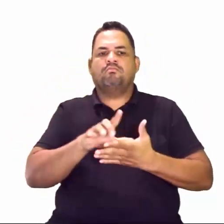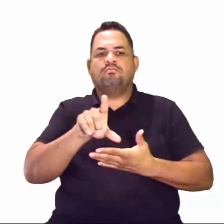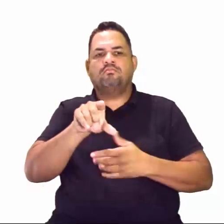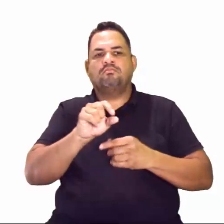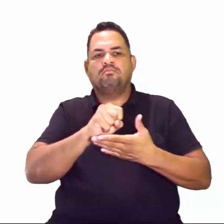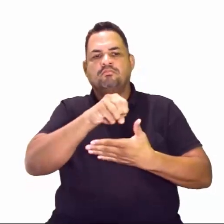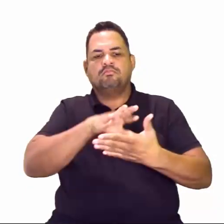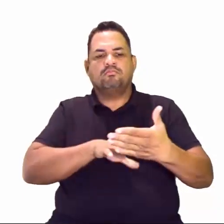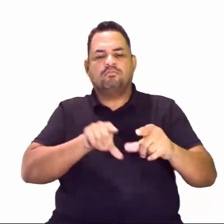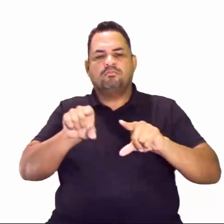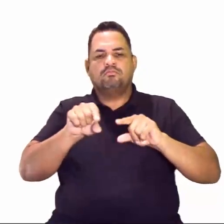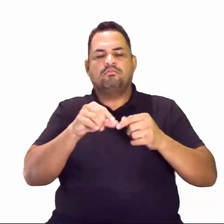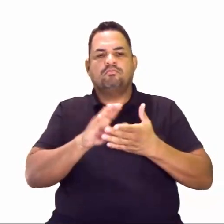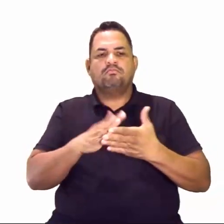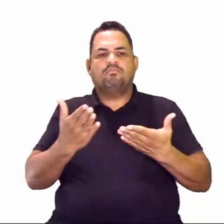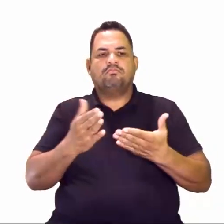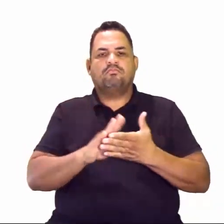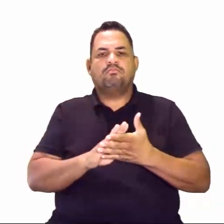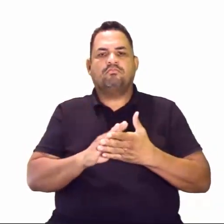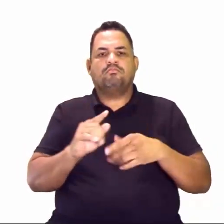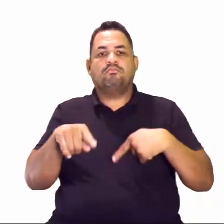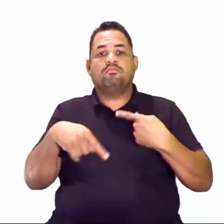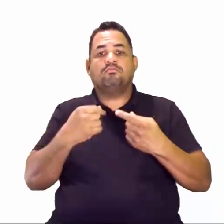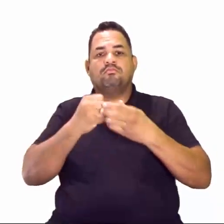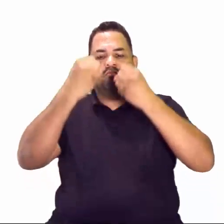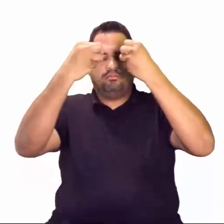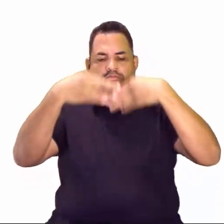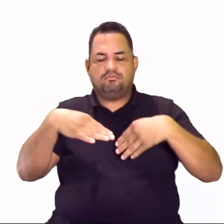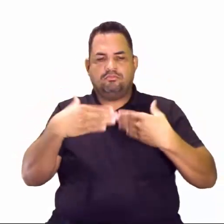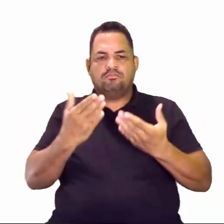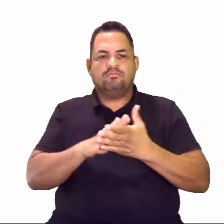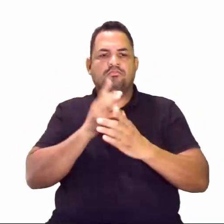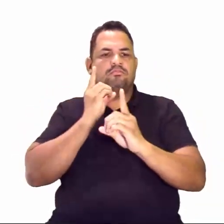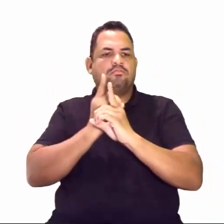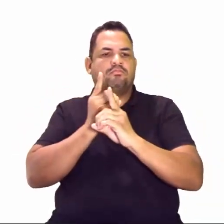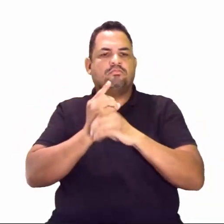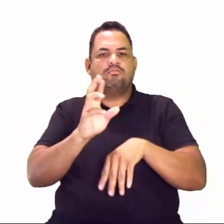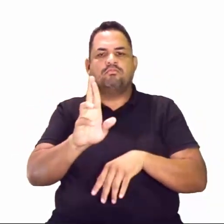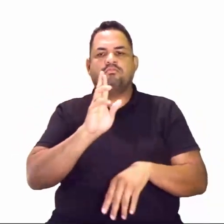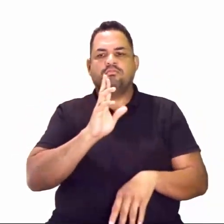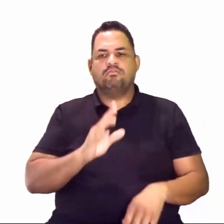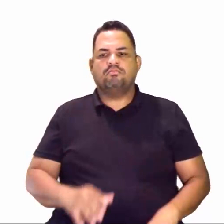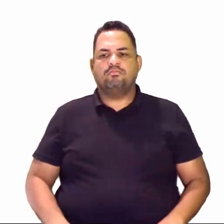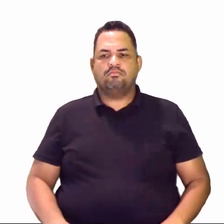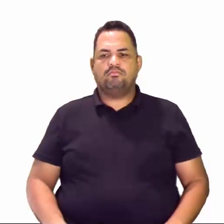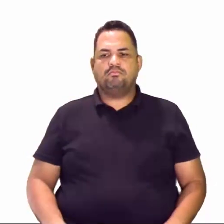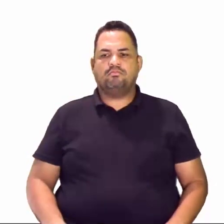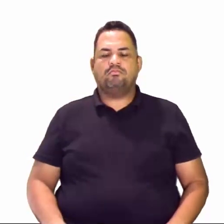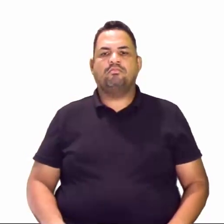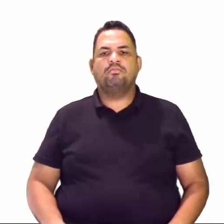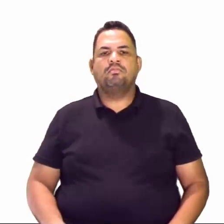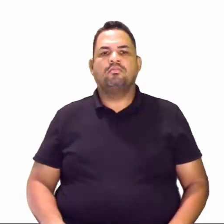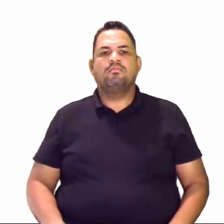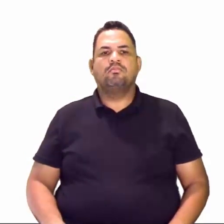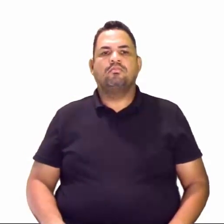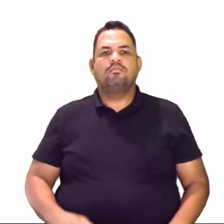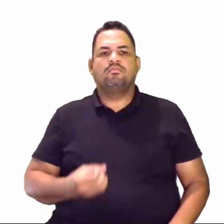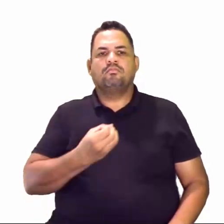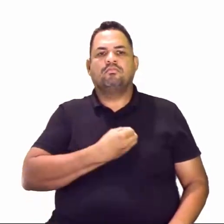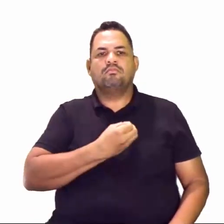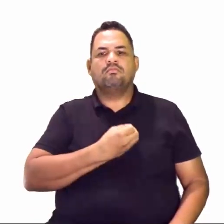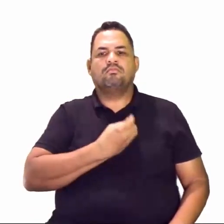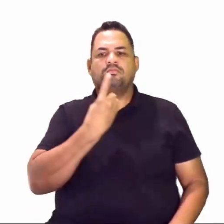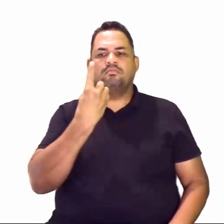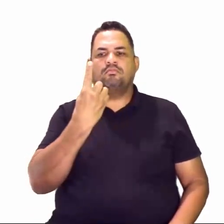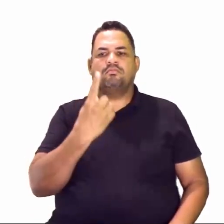alternativa correta e depois os comentários de como chegamos naquela resposta. Tudo bem? Olha aqui nessa questão de número